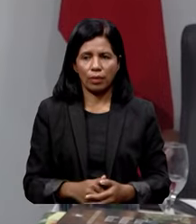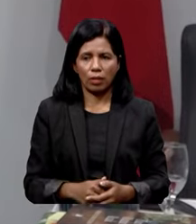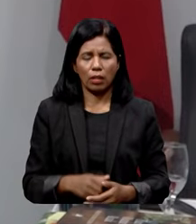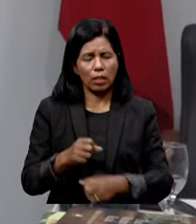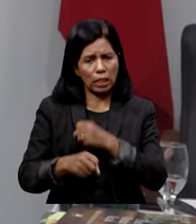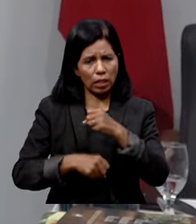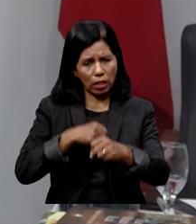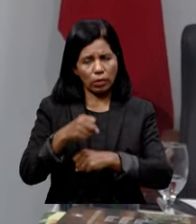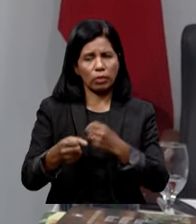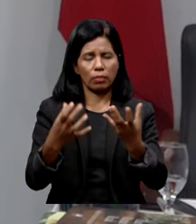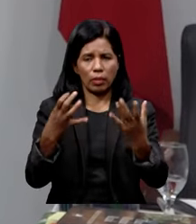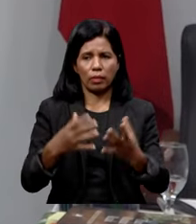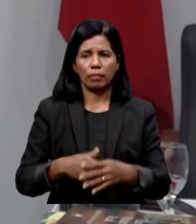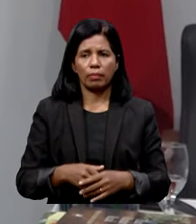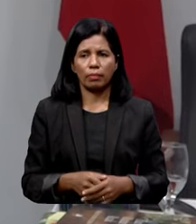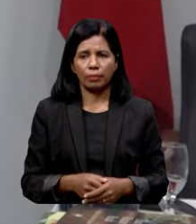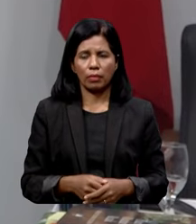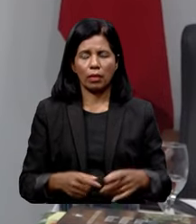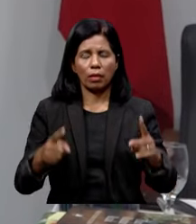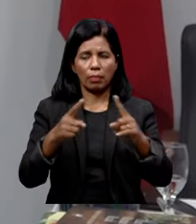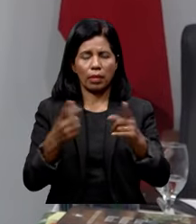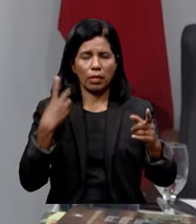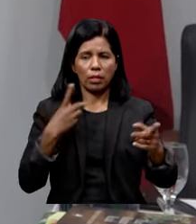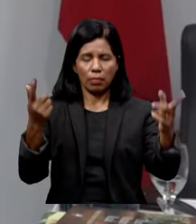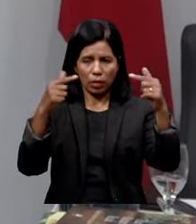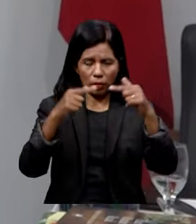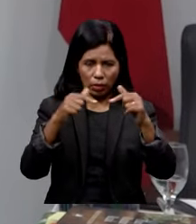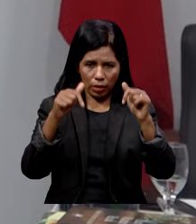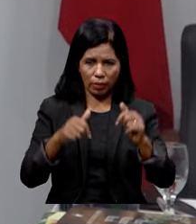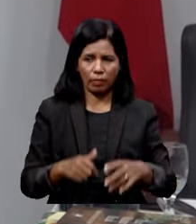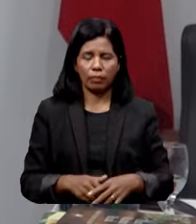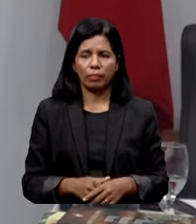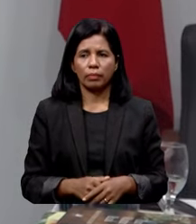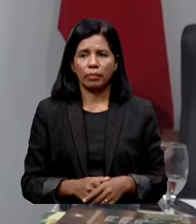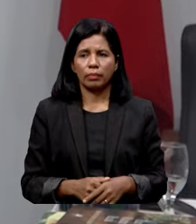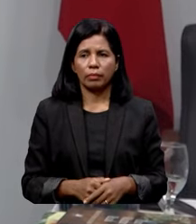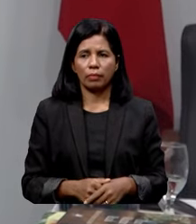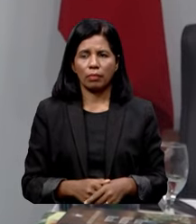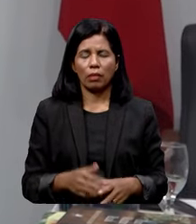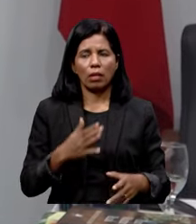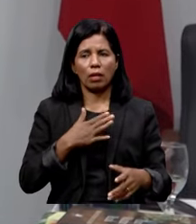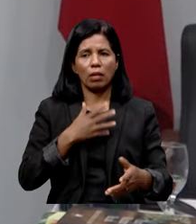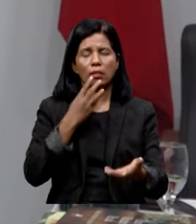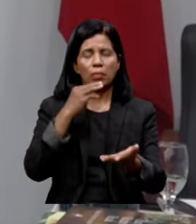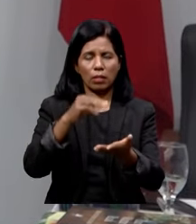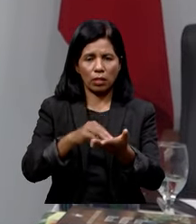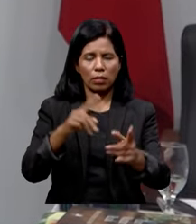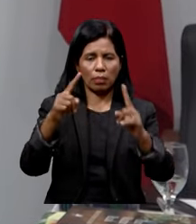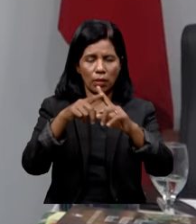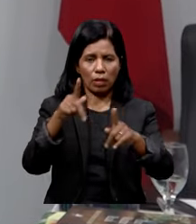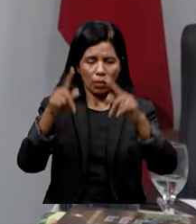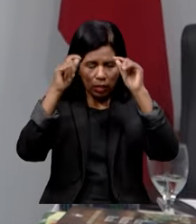Sofrimento para. Para ita torne. Então, há uma mensagem para o povo de Moro